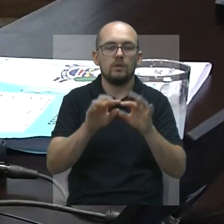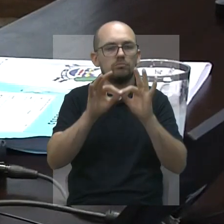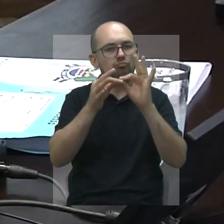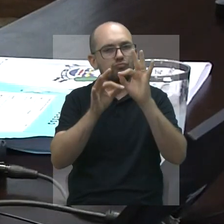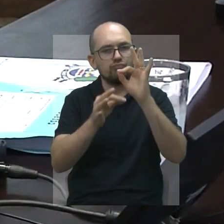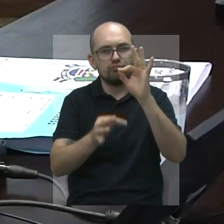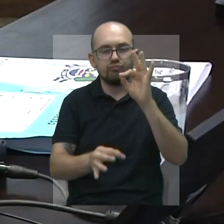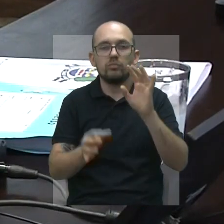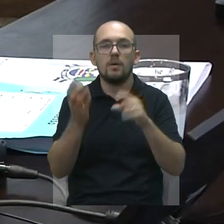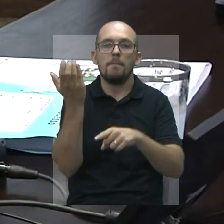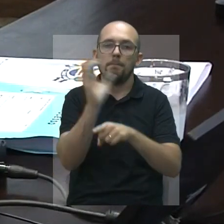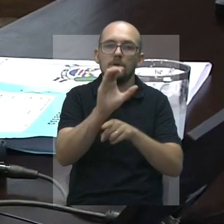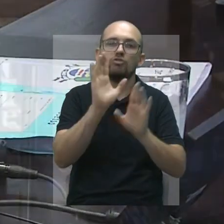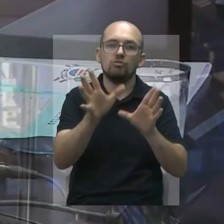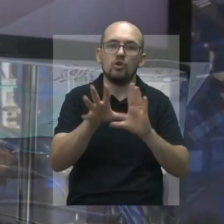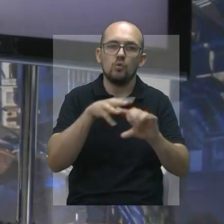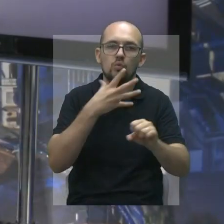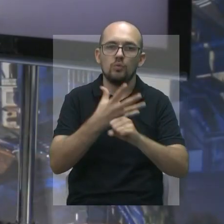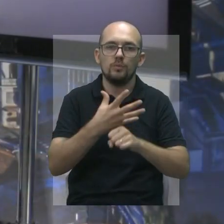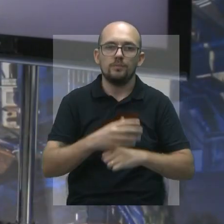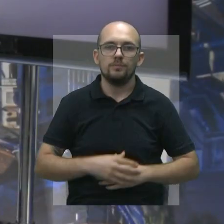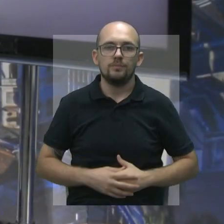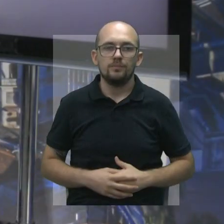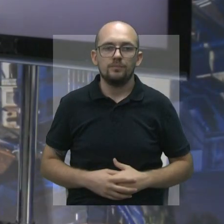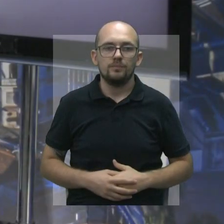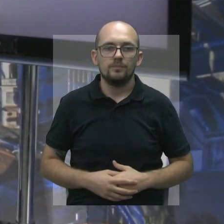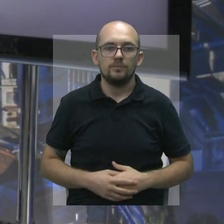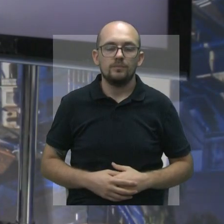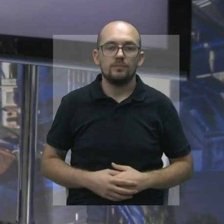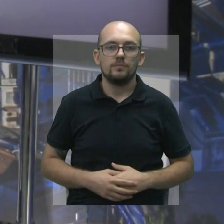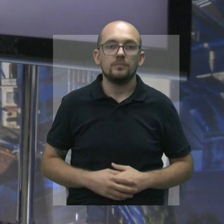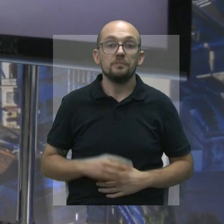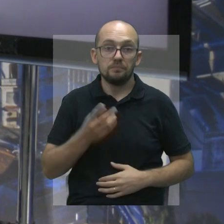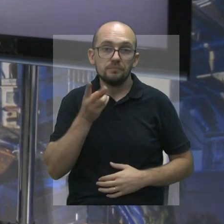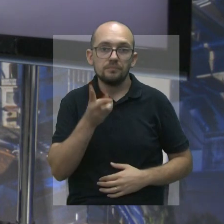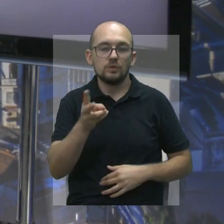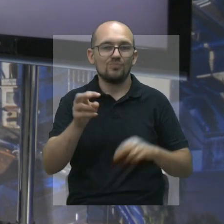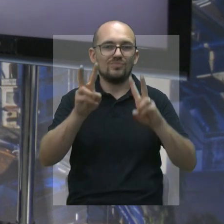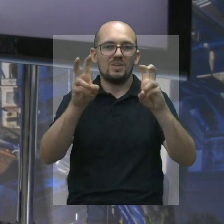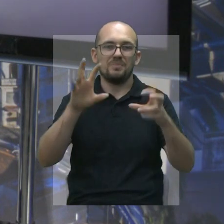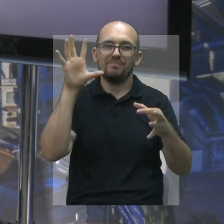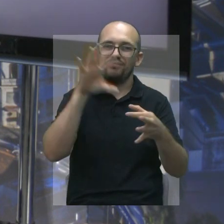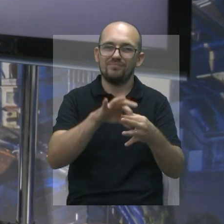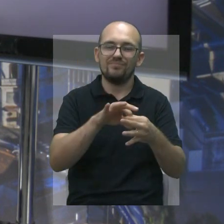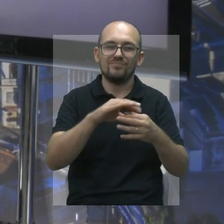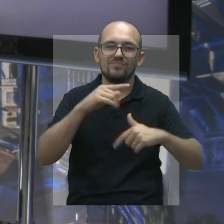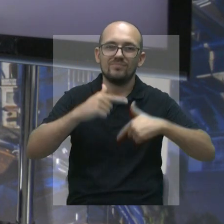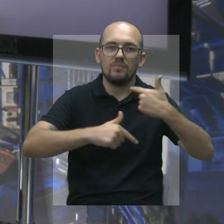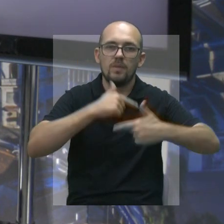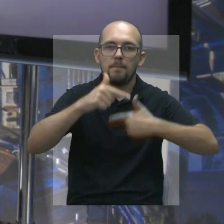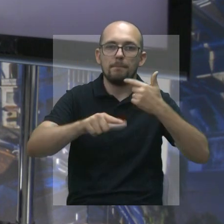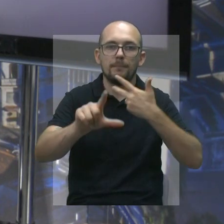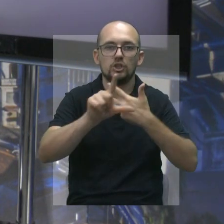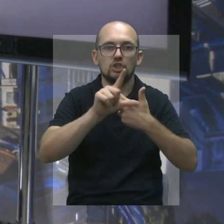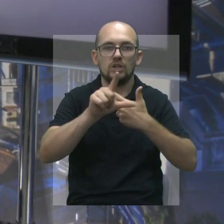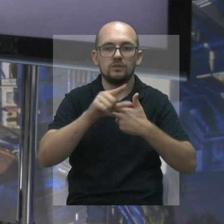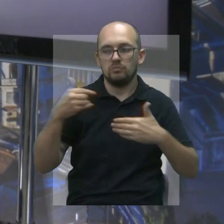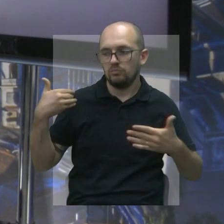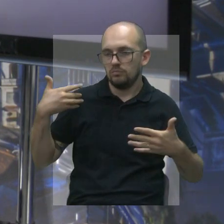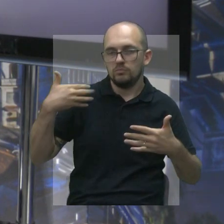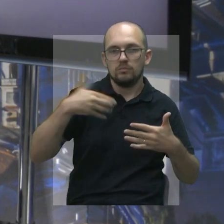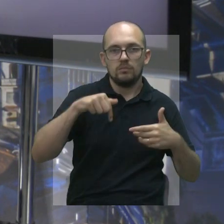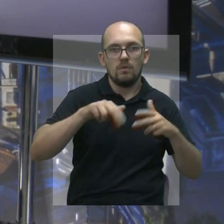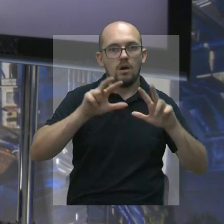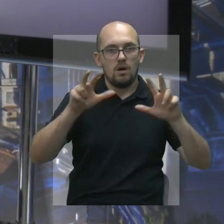disponibilizada em nosso canal do YouTube. Ainda falando sobre as atividades legislativas que ocorreram aqui